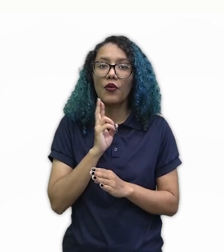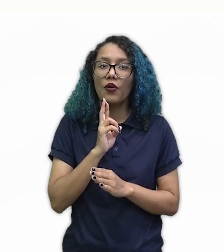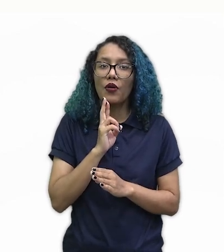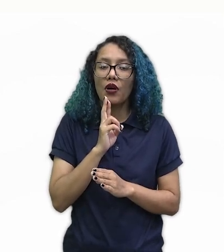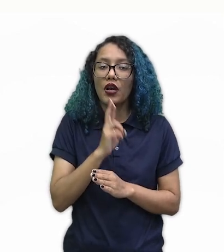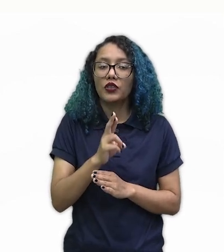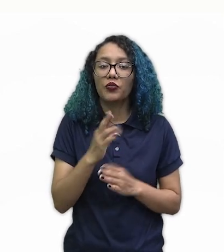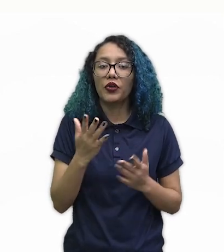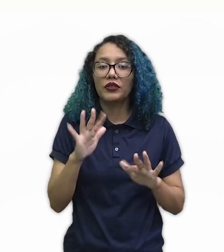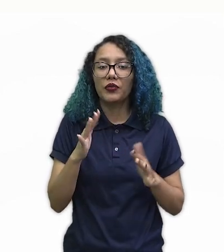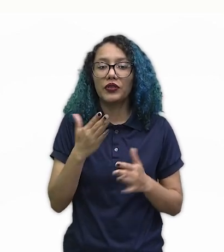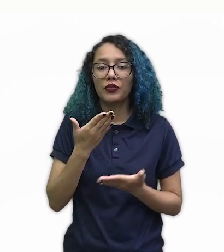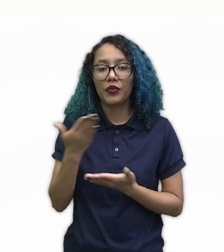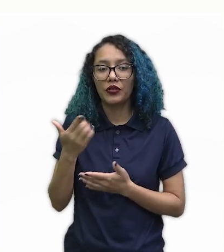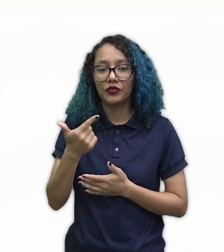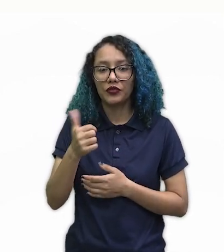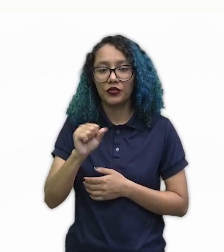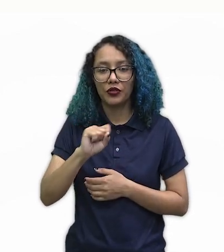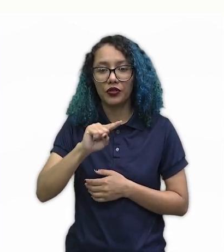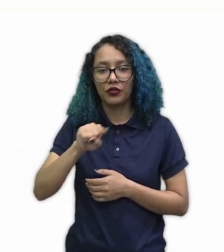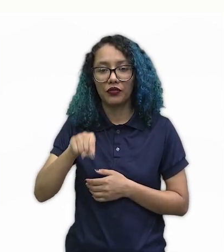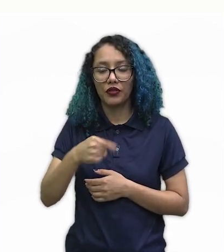valor aproximado de